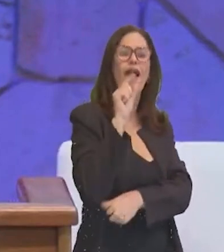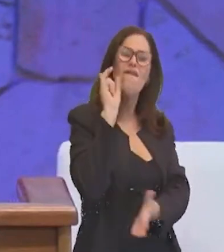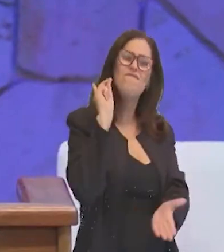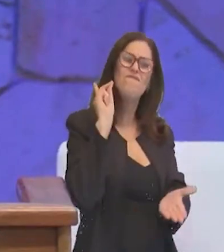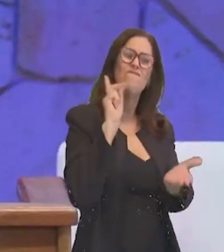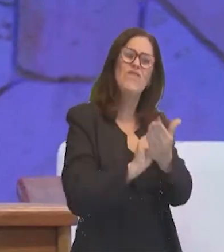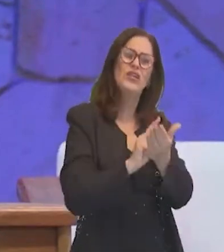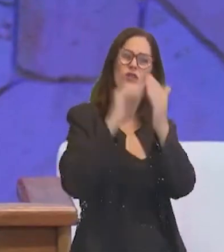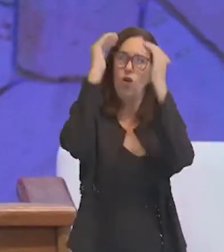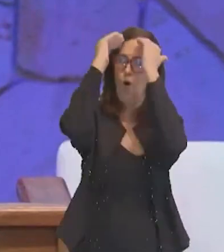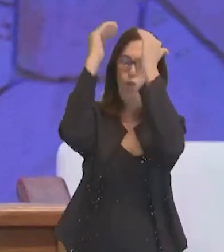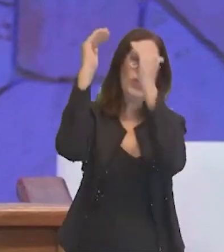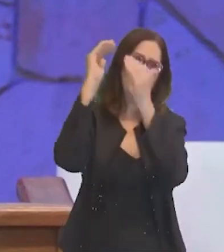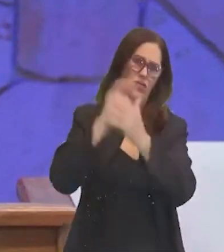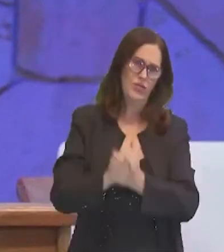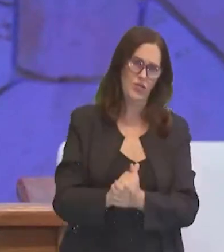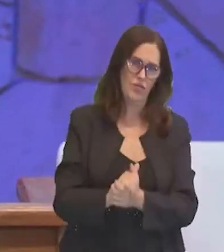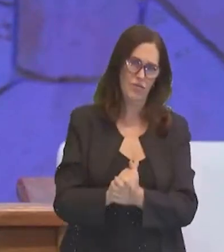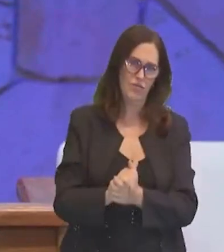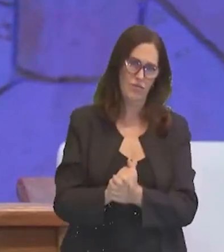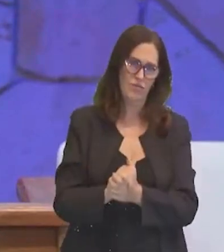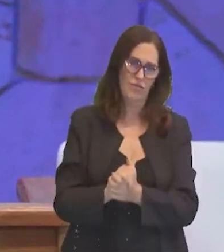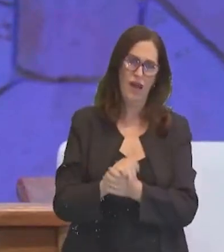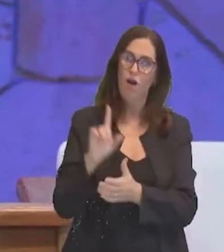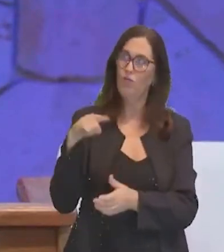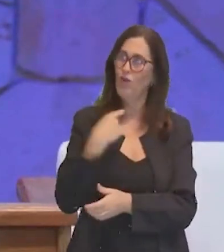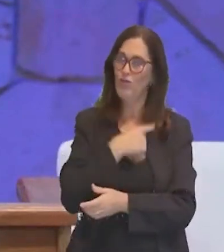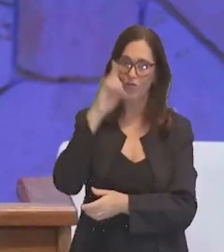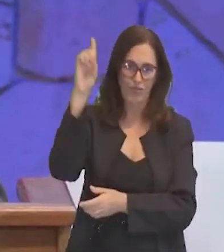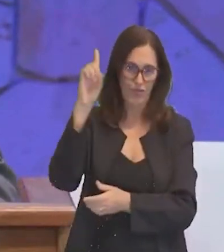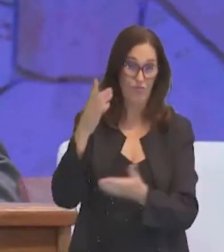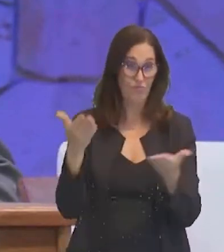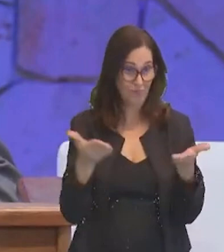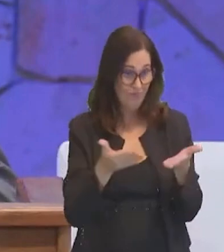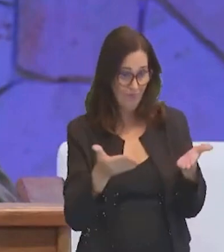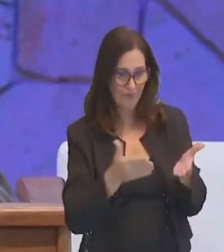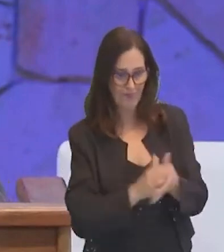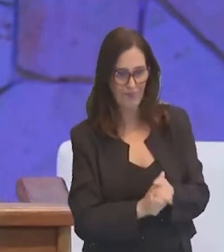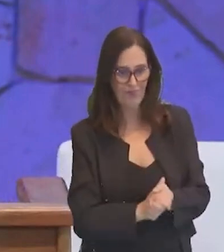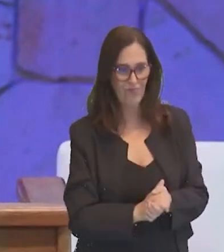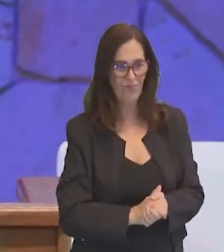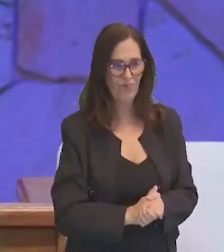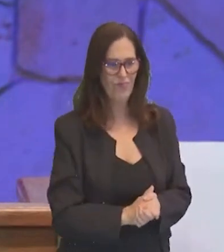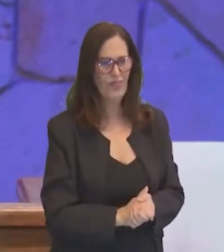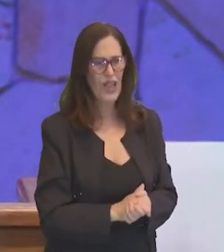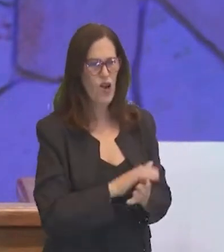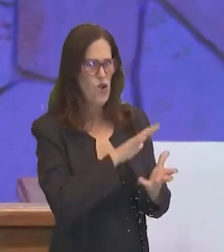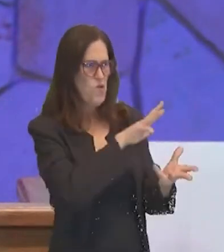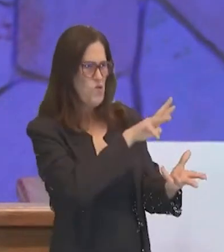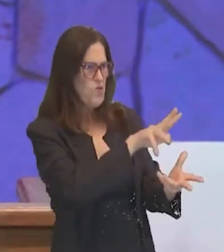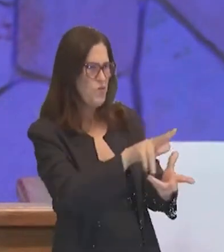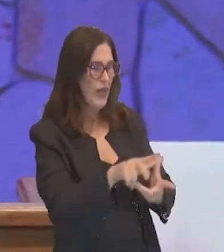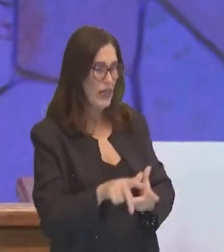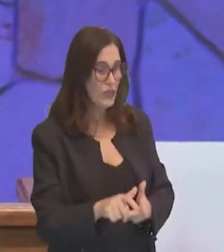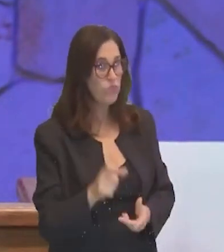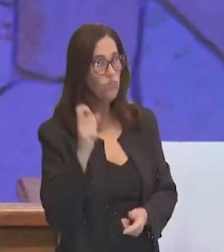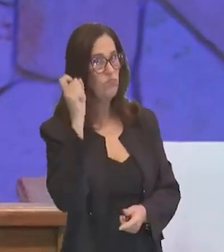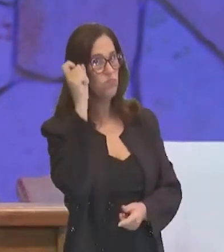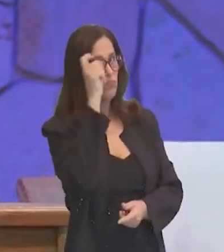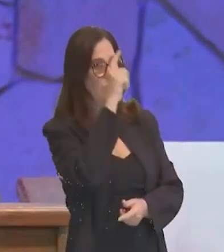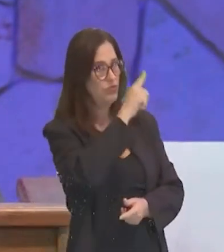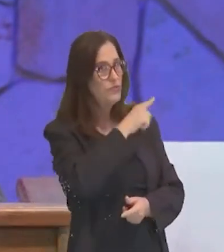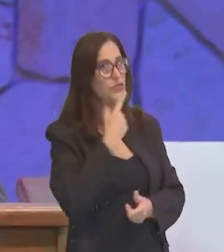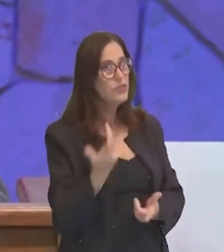verdadeira obediência ao nosso Deus. Hoje nós vivemos em um mundo tão complexo, cheio